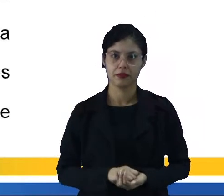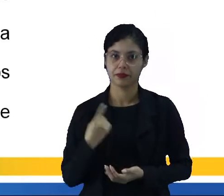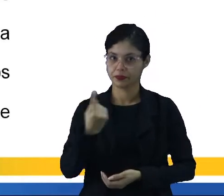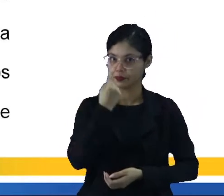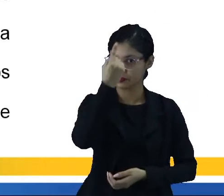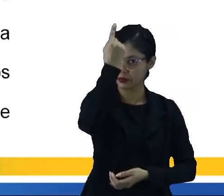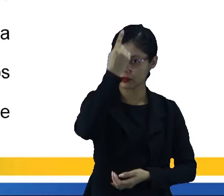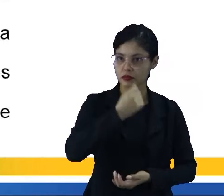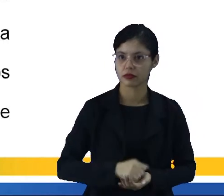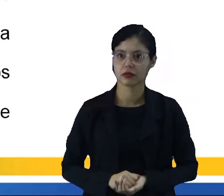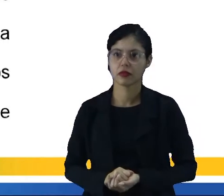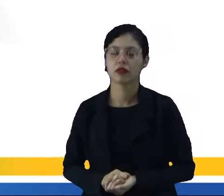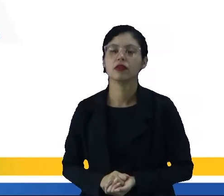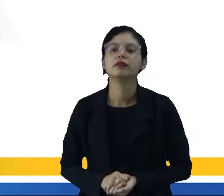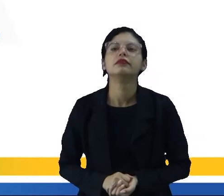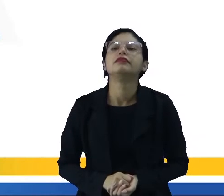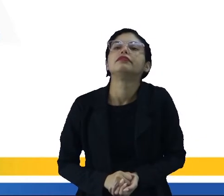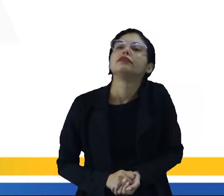altura